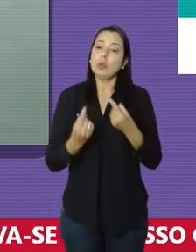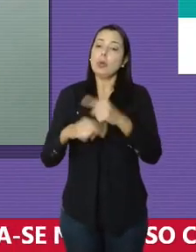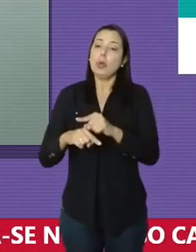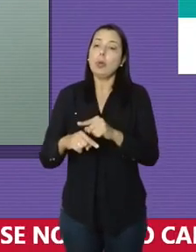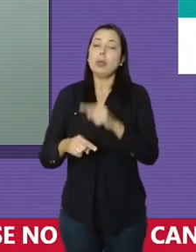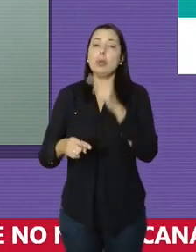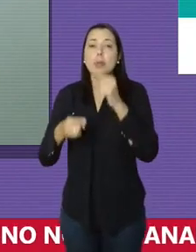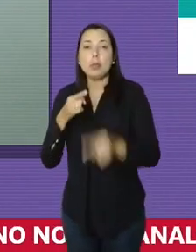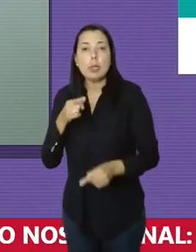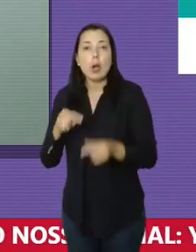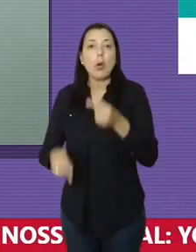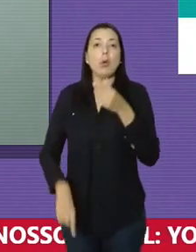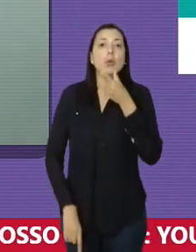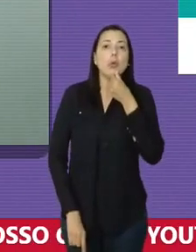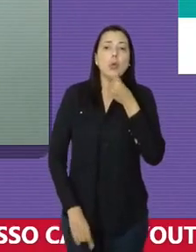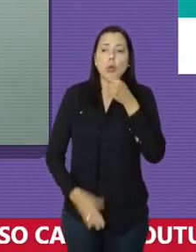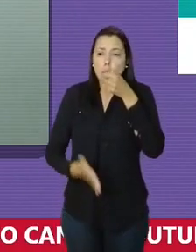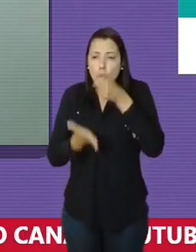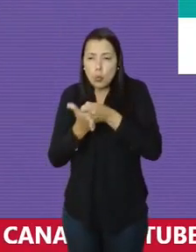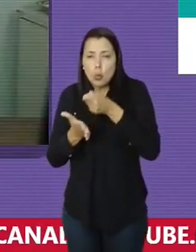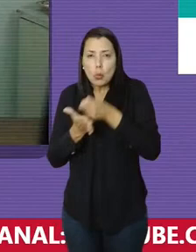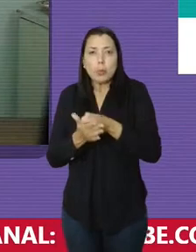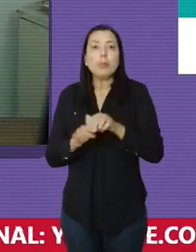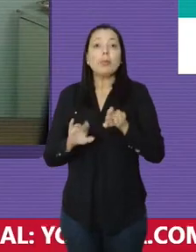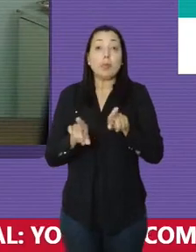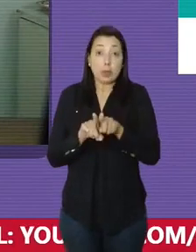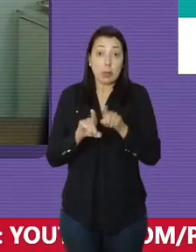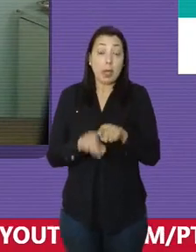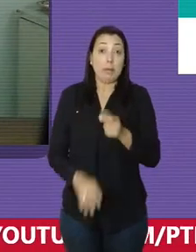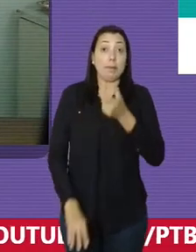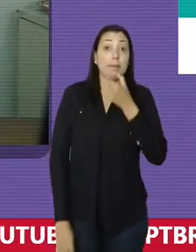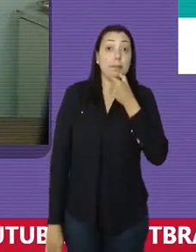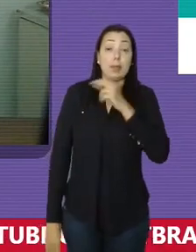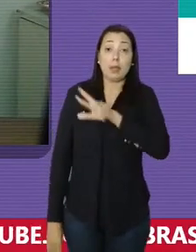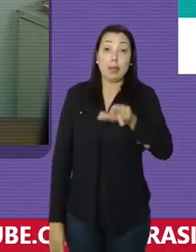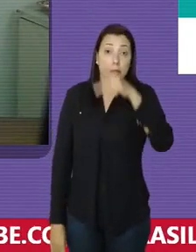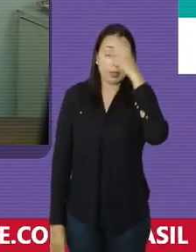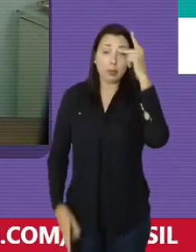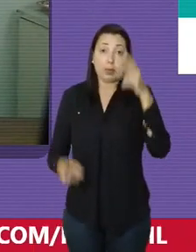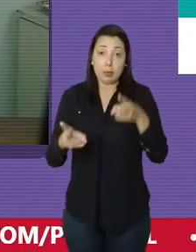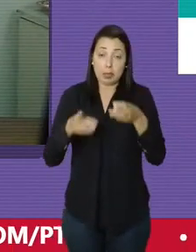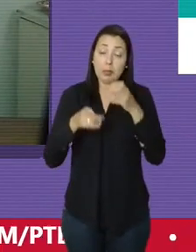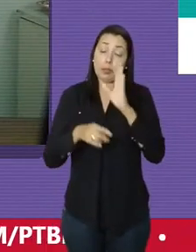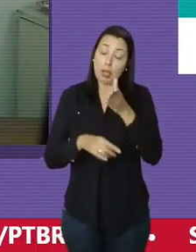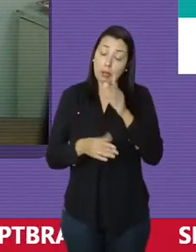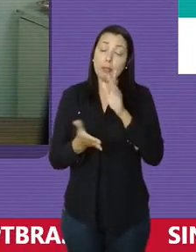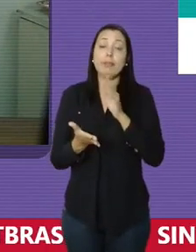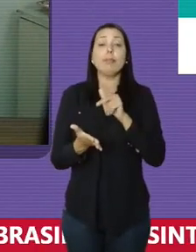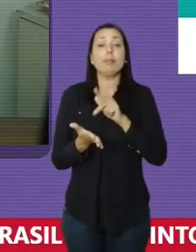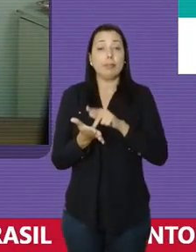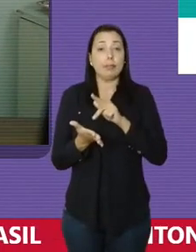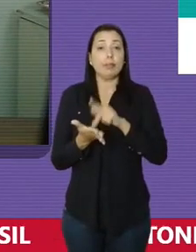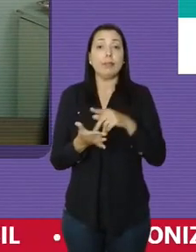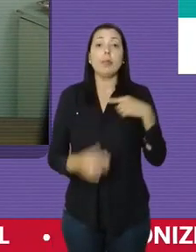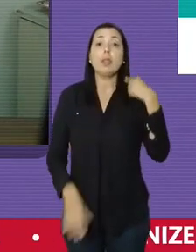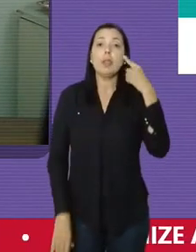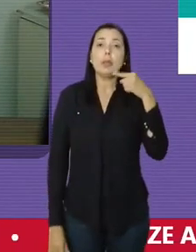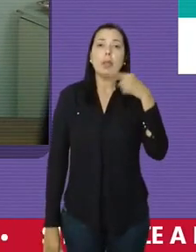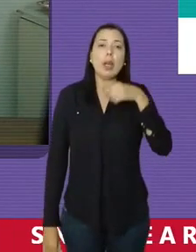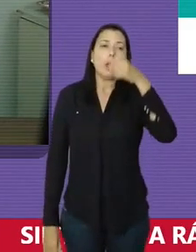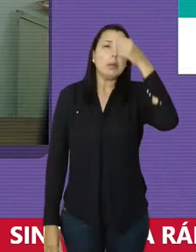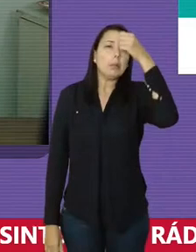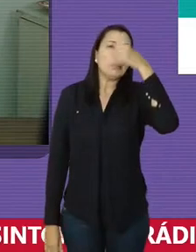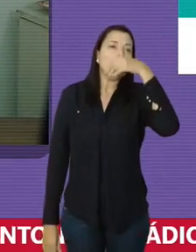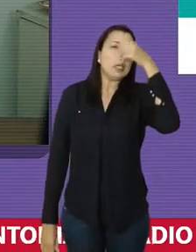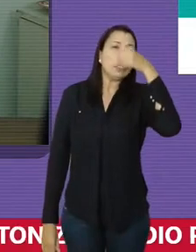do neofascismo e da agenda neoliberal. Muita gente já percebeu o óbvio. O deputado preguiçoso